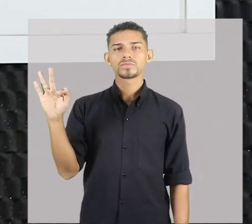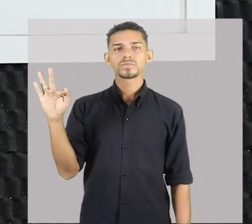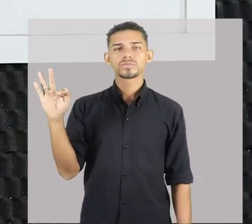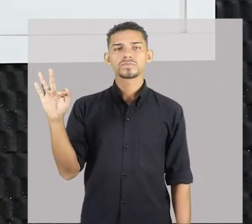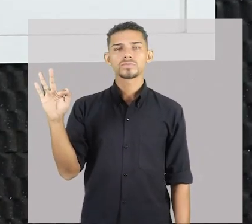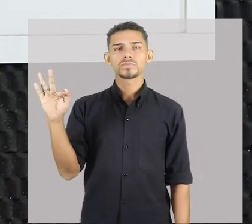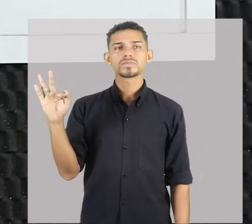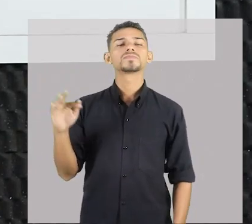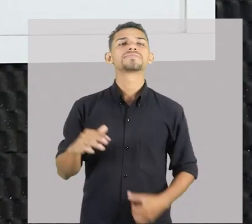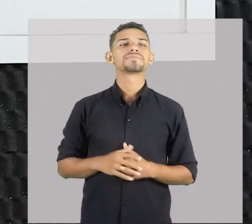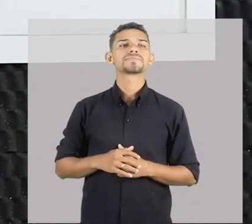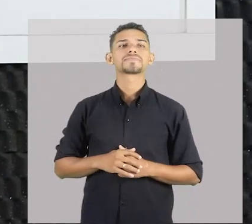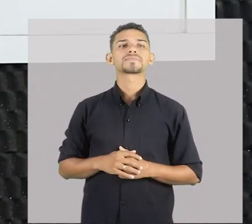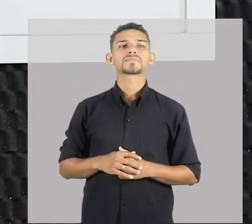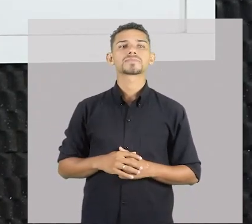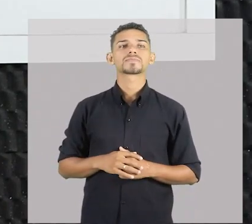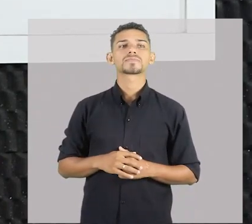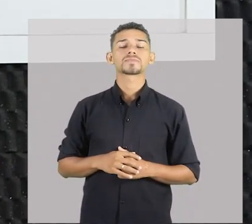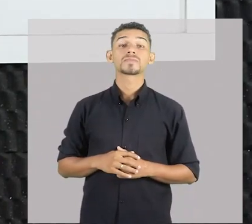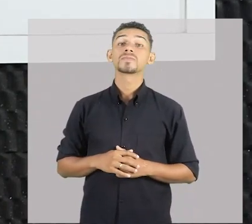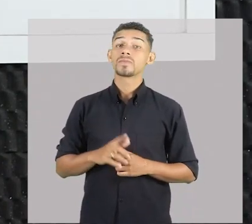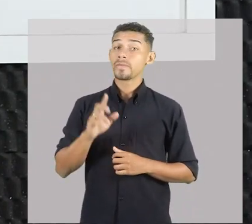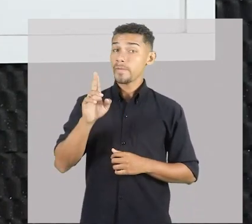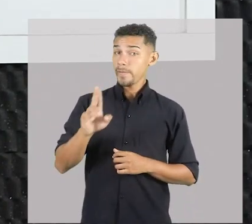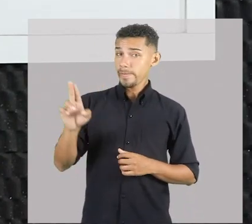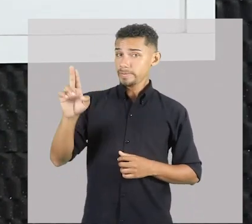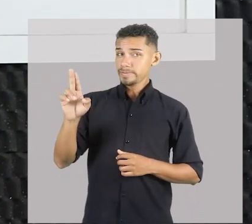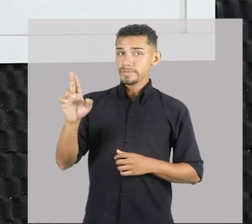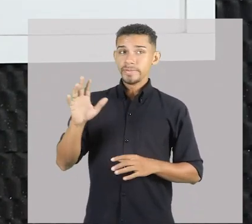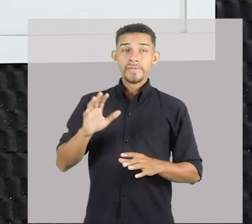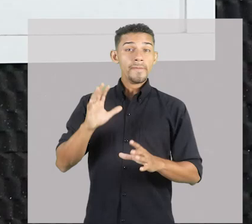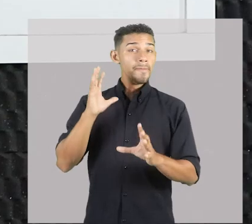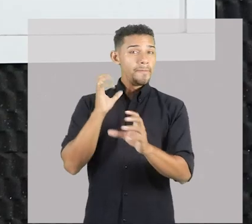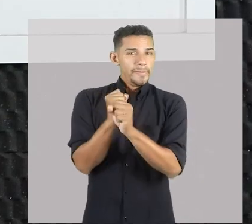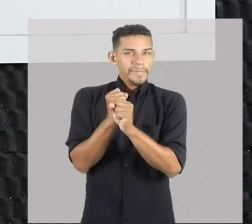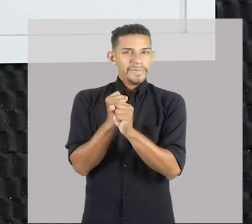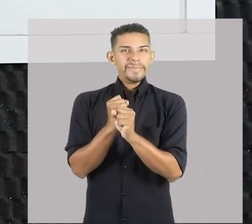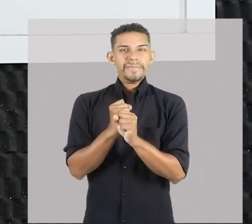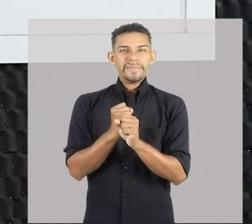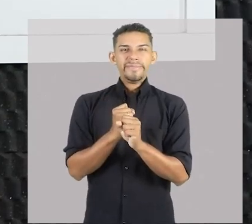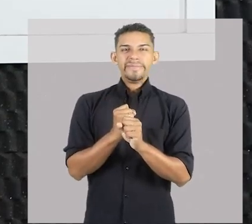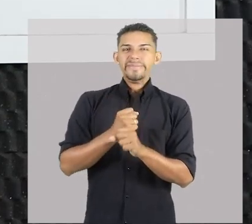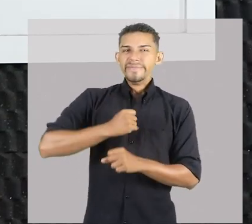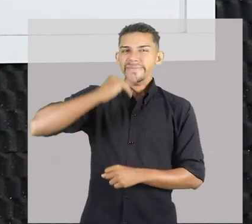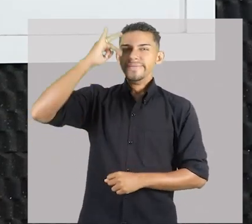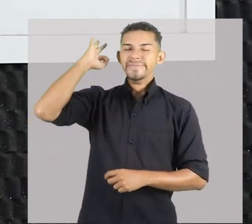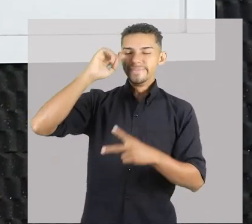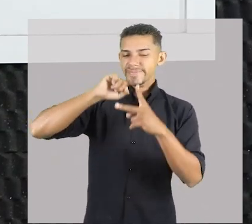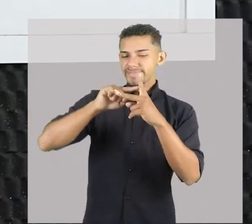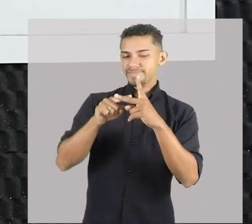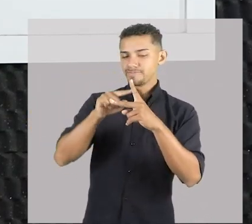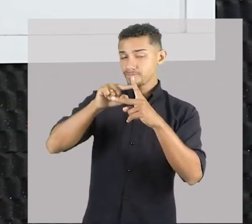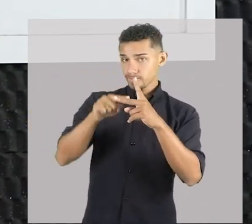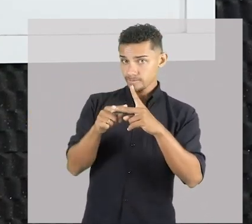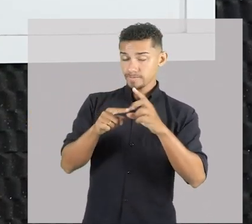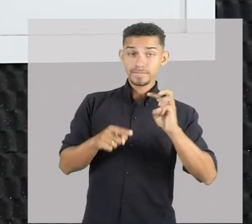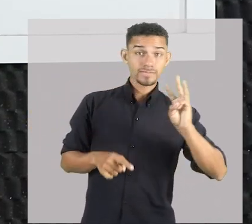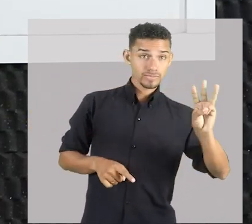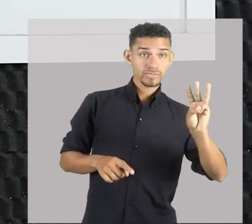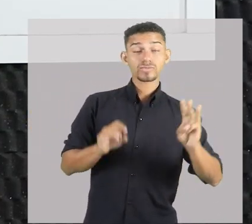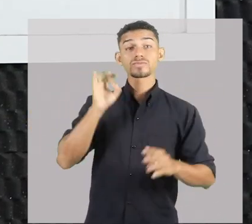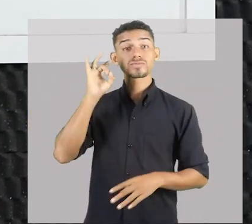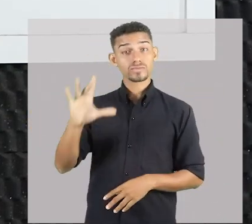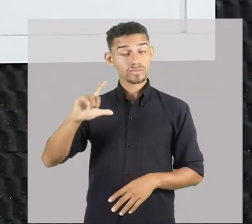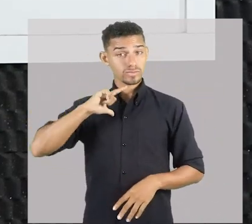vezes a frequência. Você vai usar para calcular a velocidade angular se você tiver apenas a